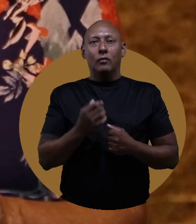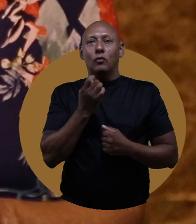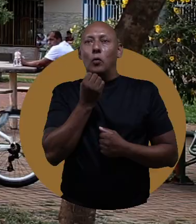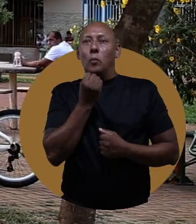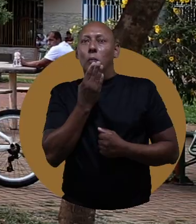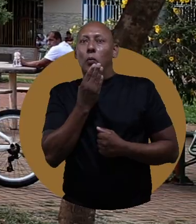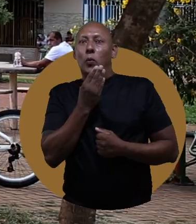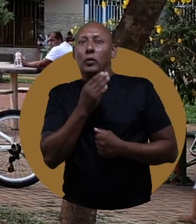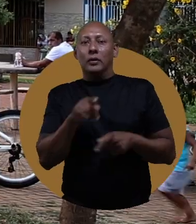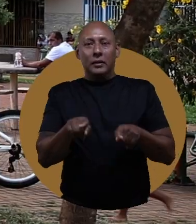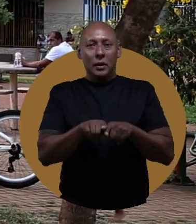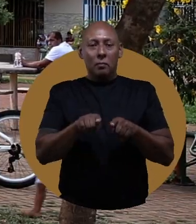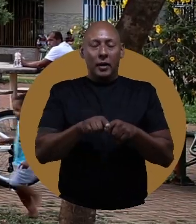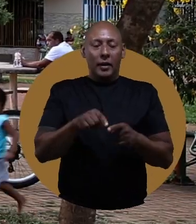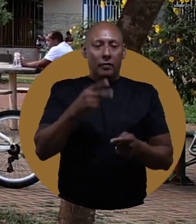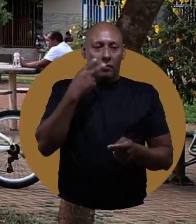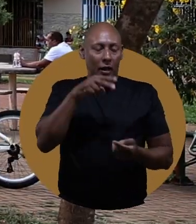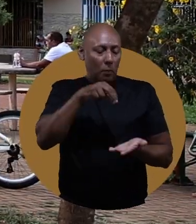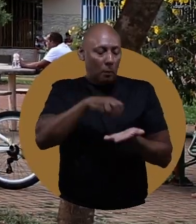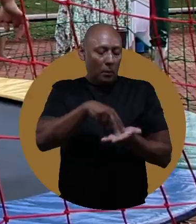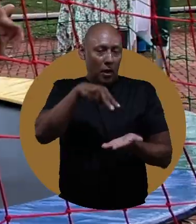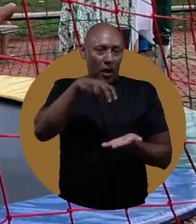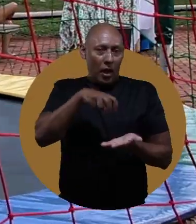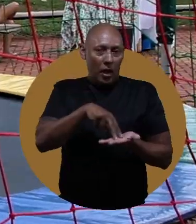sucesso também foi o pula-pula.